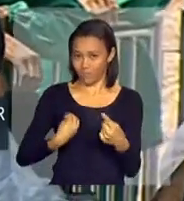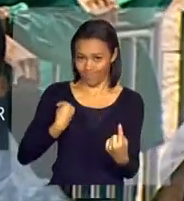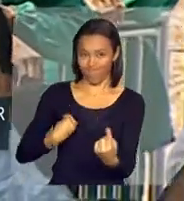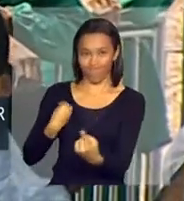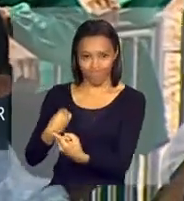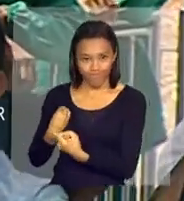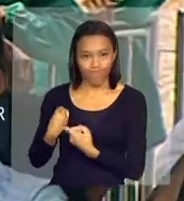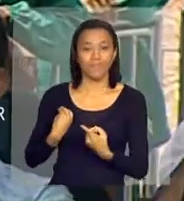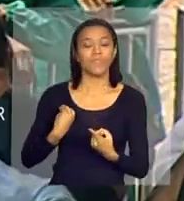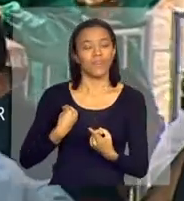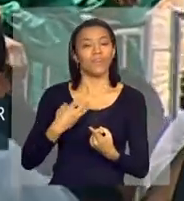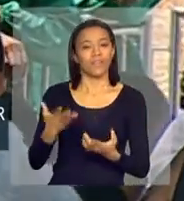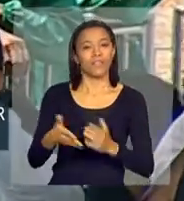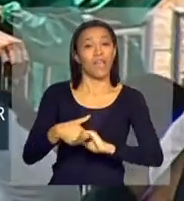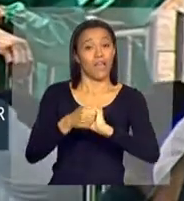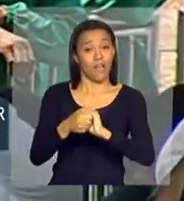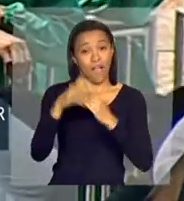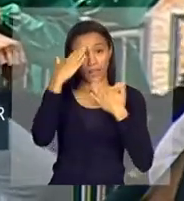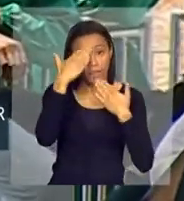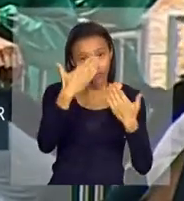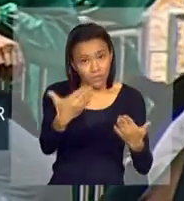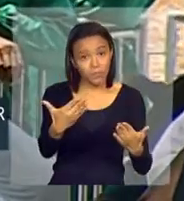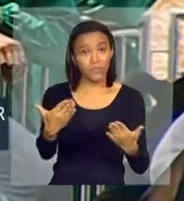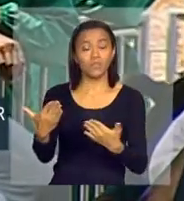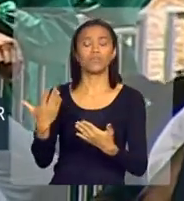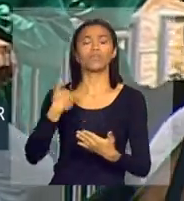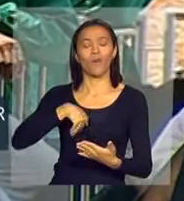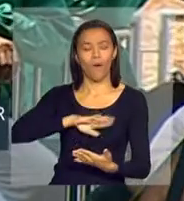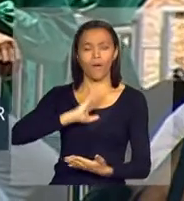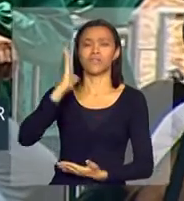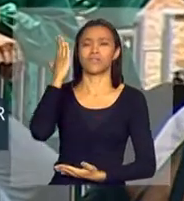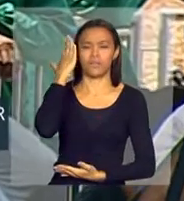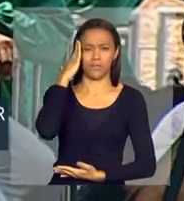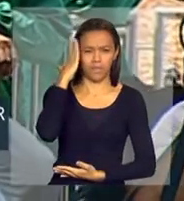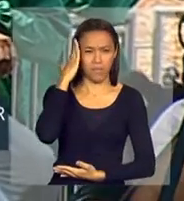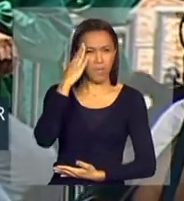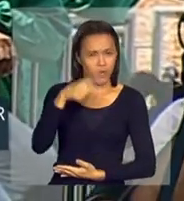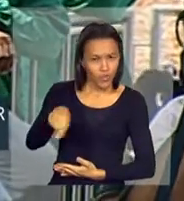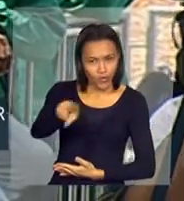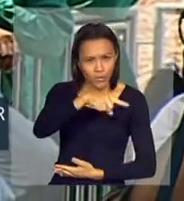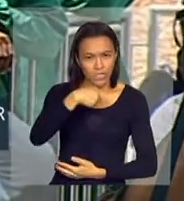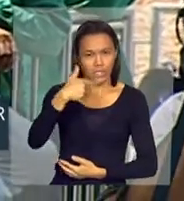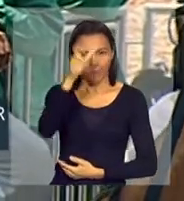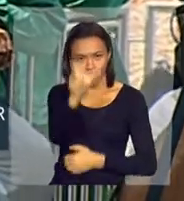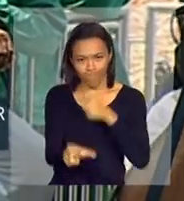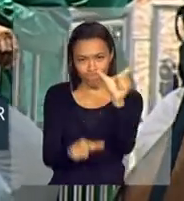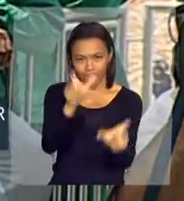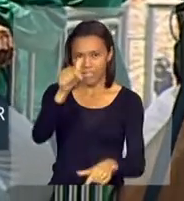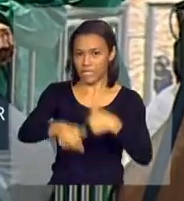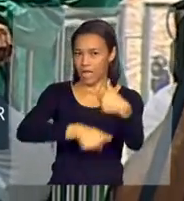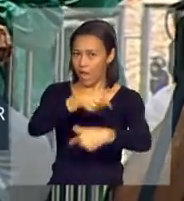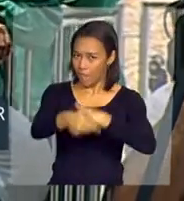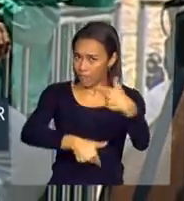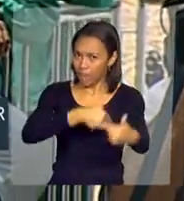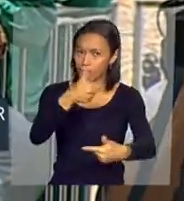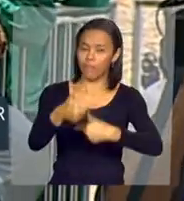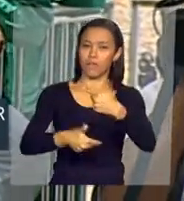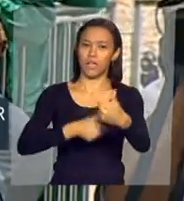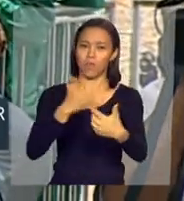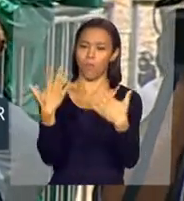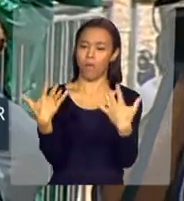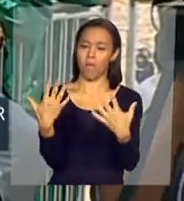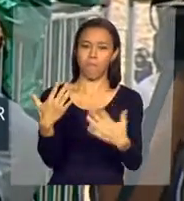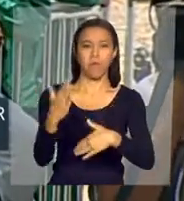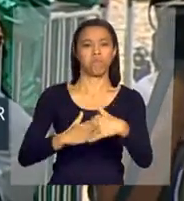meus cumprimentos e os agradecimentos. Nós sabemos que vocês, com a mão de vocês,